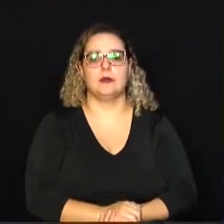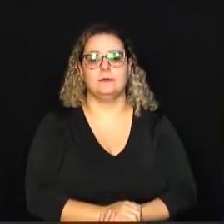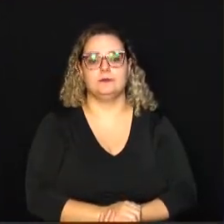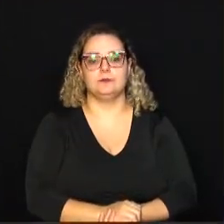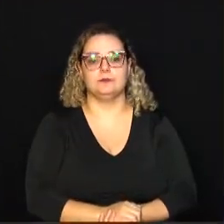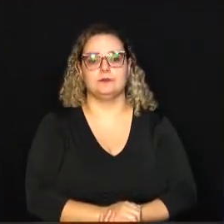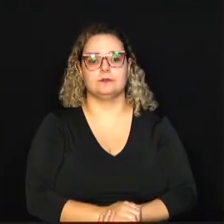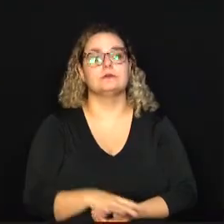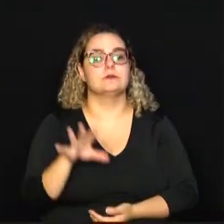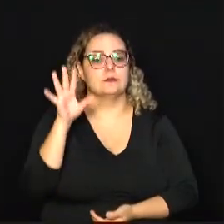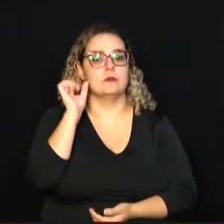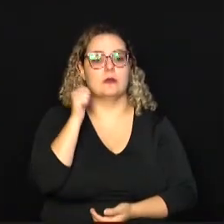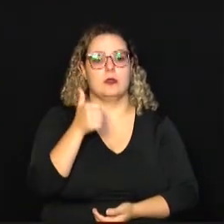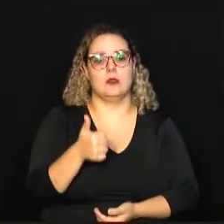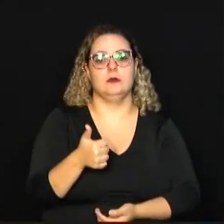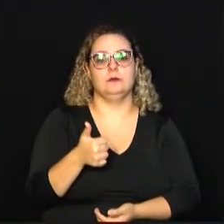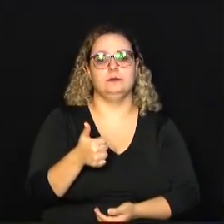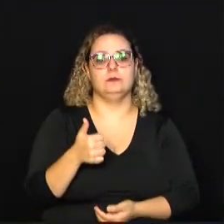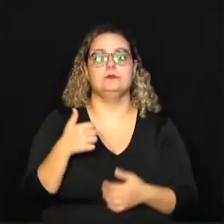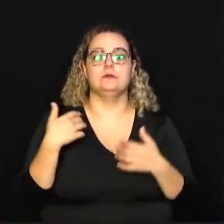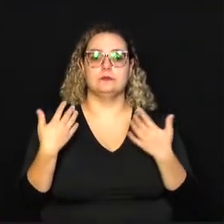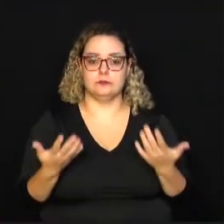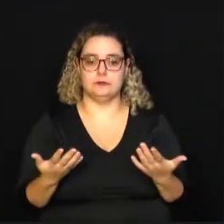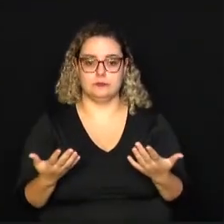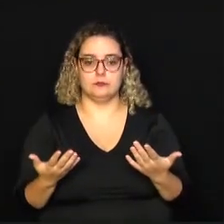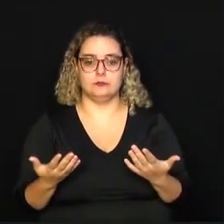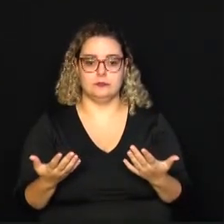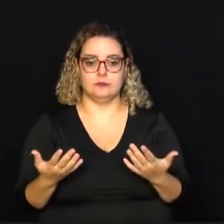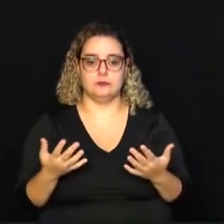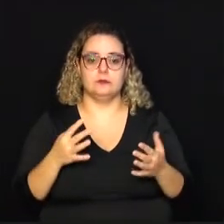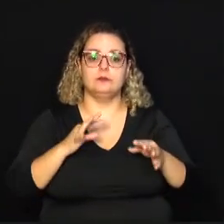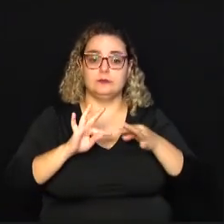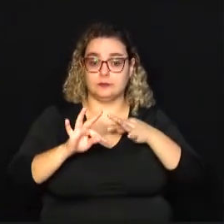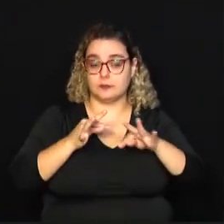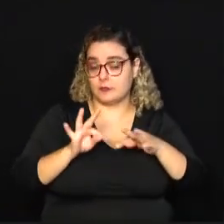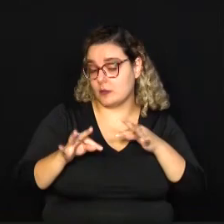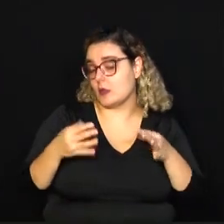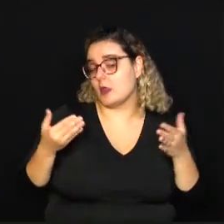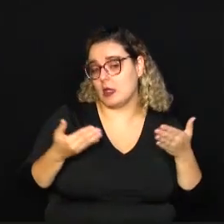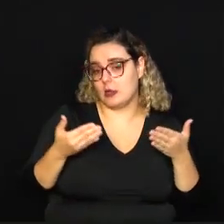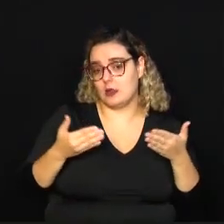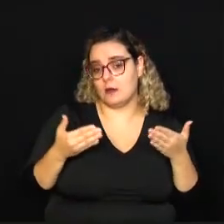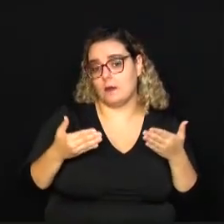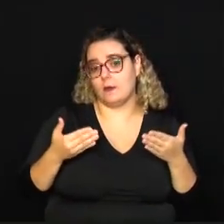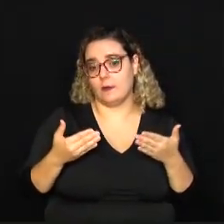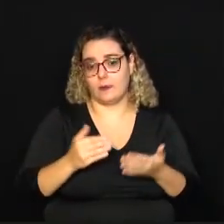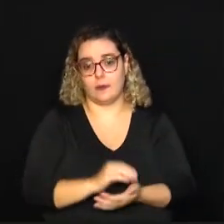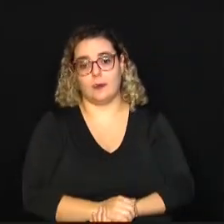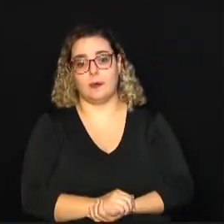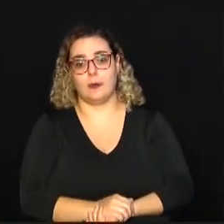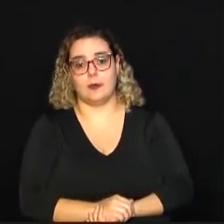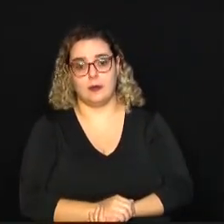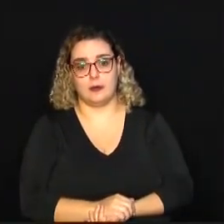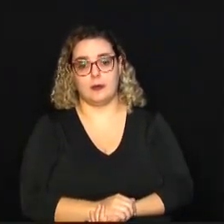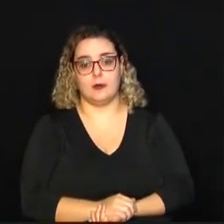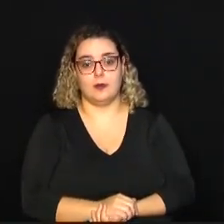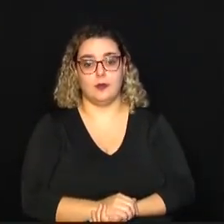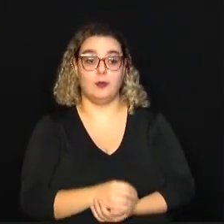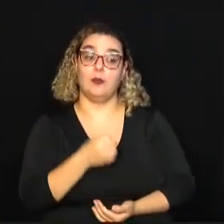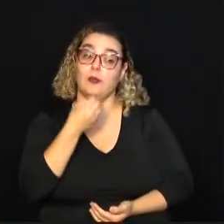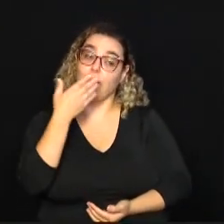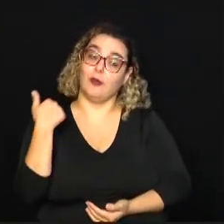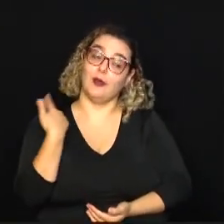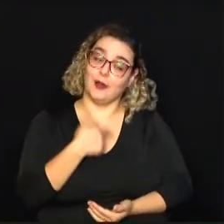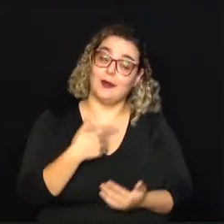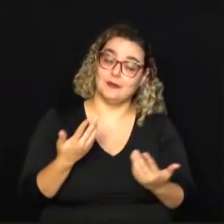Estão me ouvindo? Sim. Então, gente, acho que a tecnologia hoje não foi muito benevolente conosco,